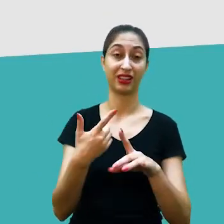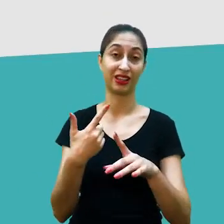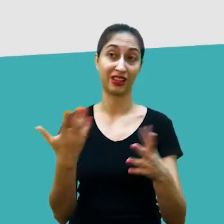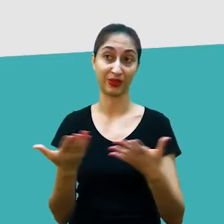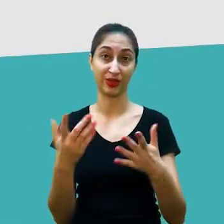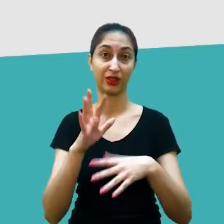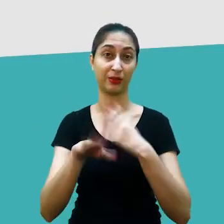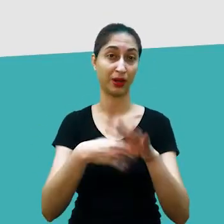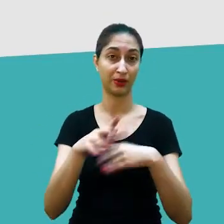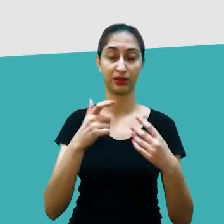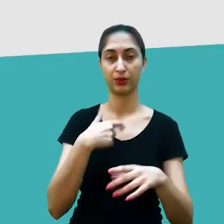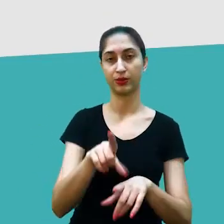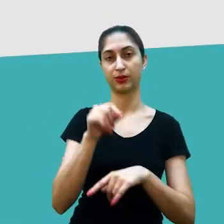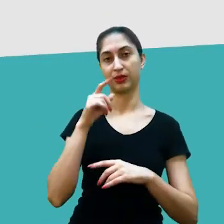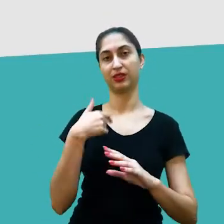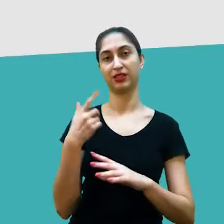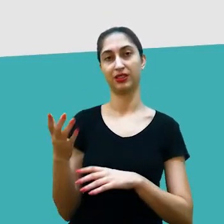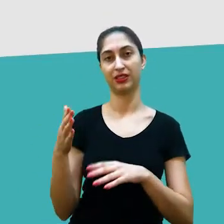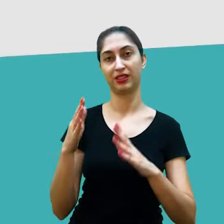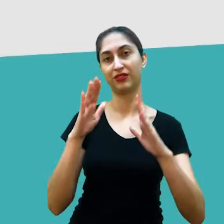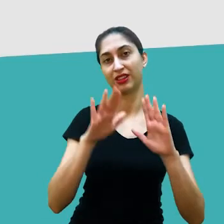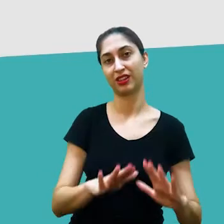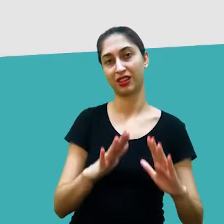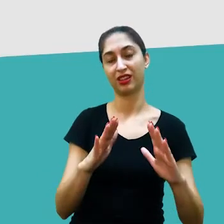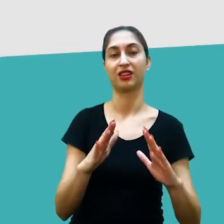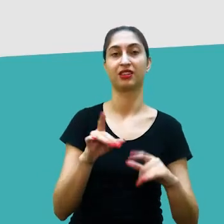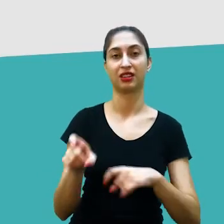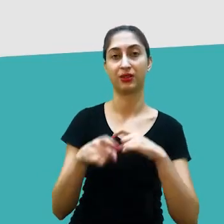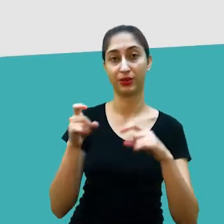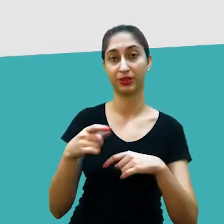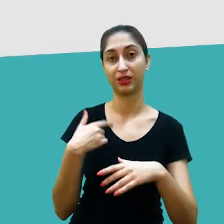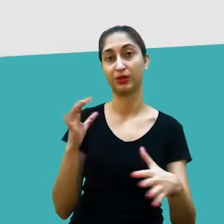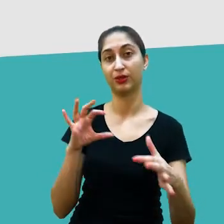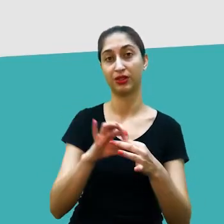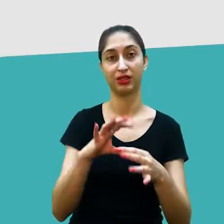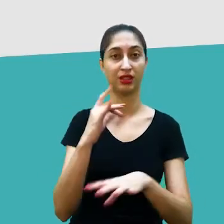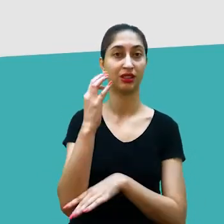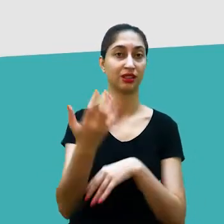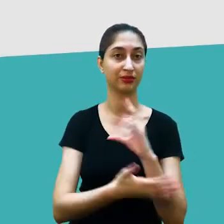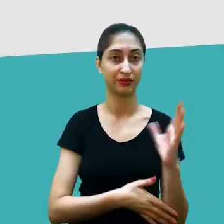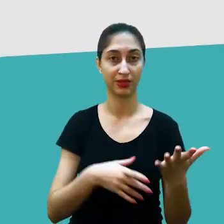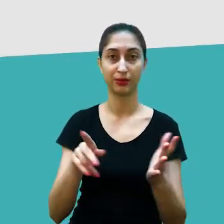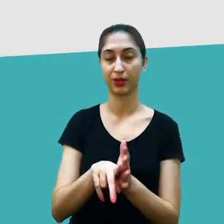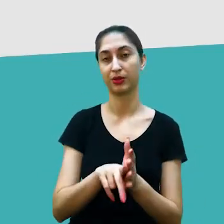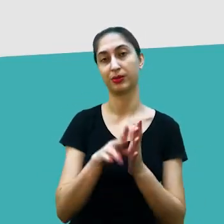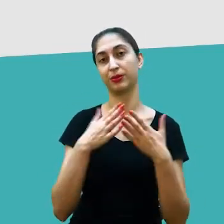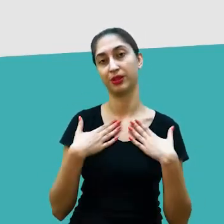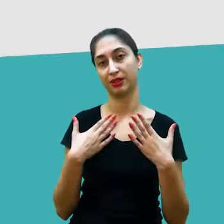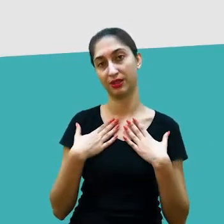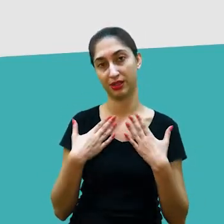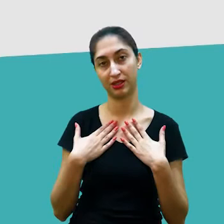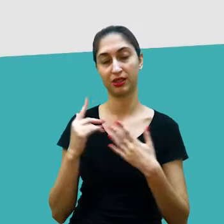me escolhi, né, me recolher para me reconectar, inclusive com as minhas raízes e